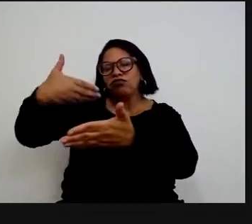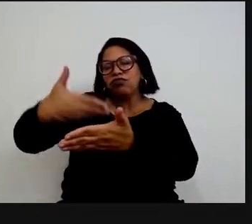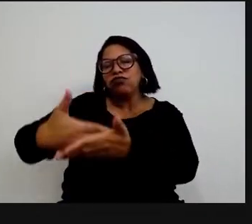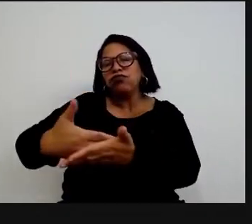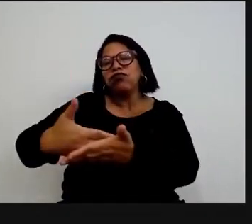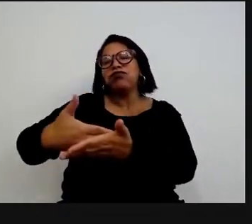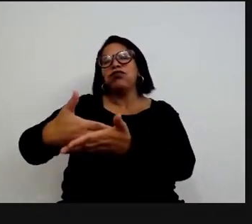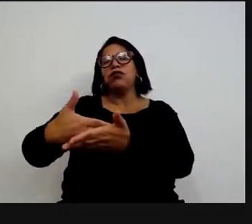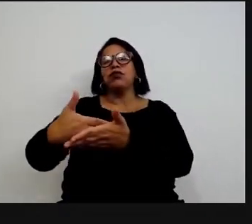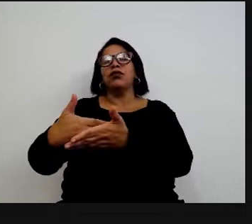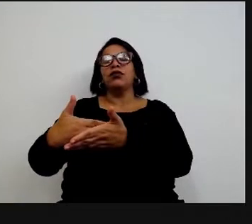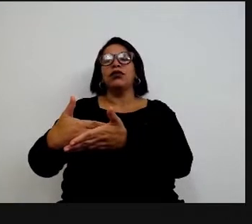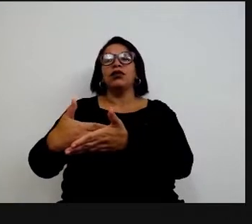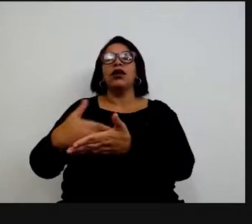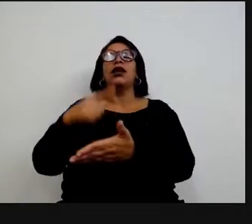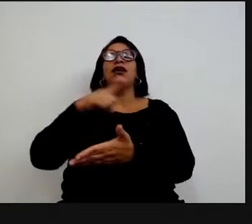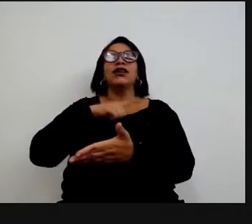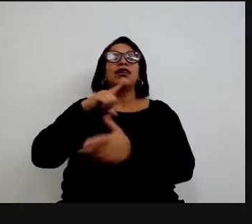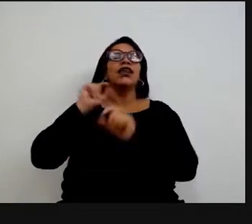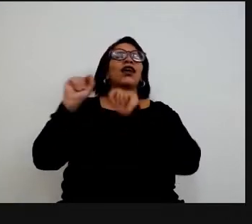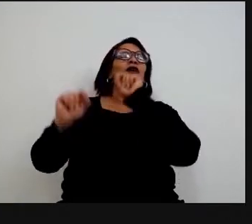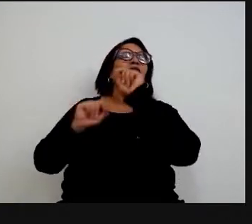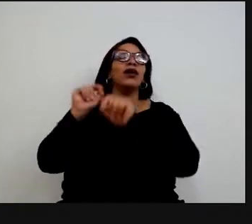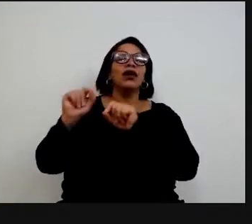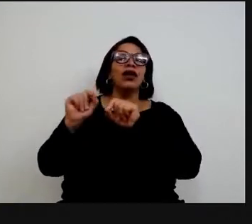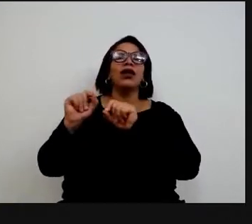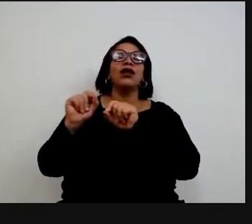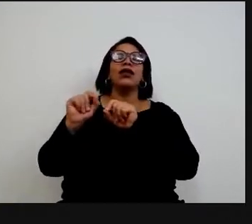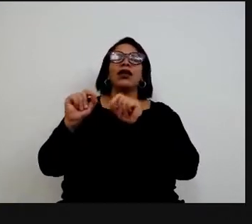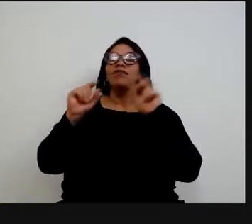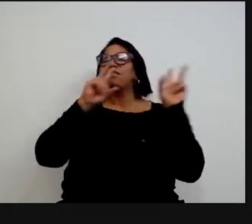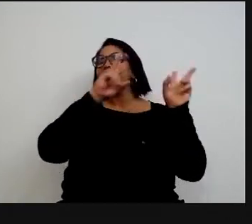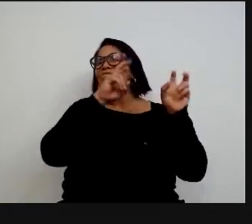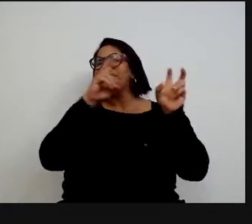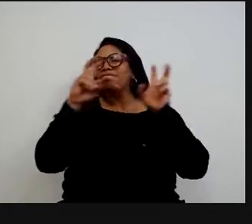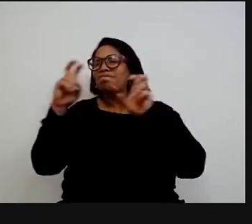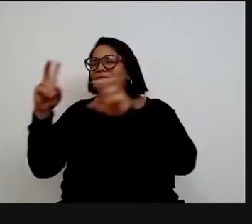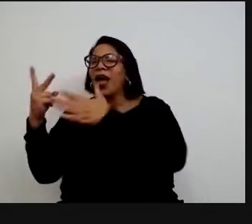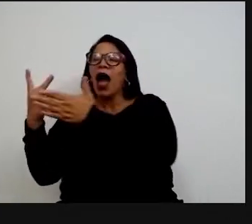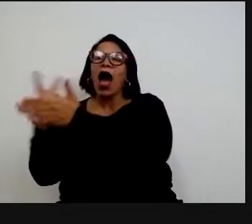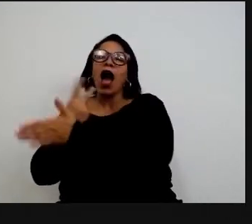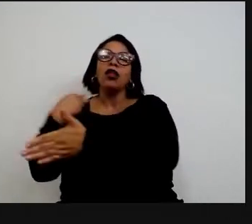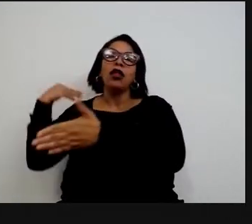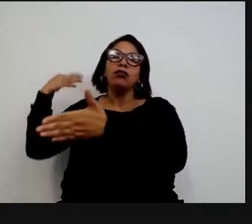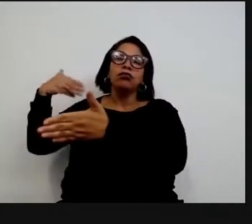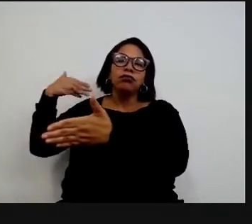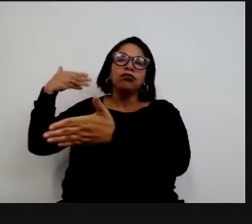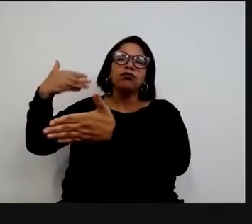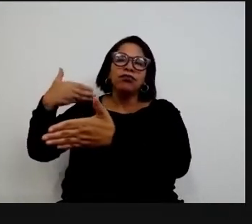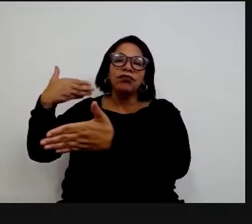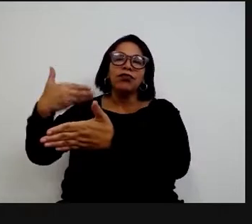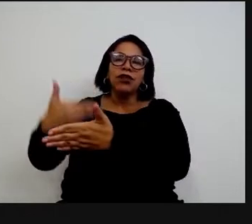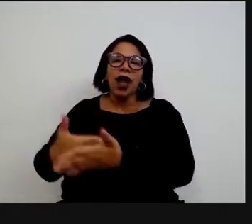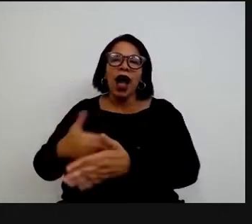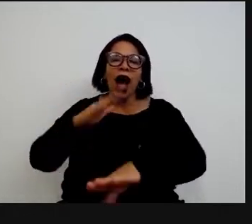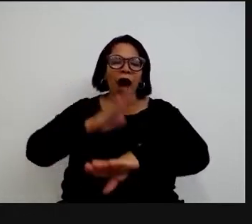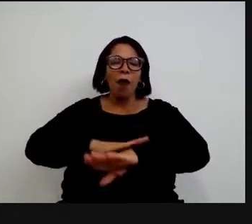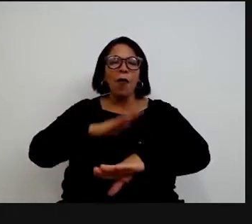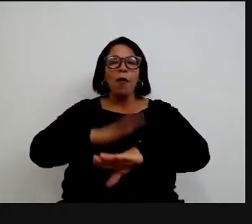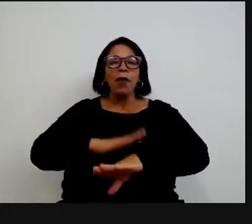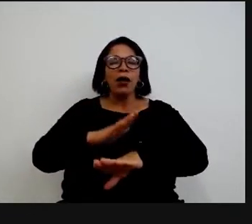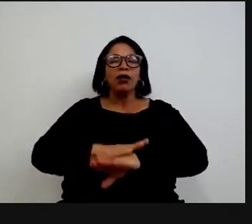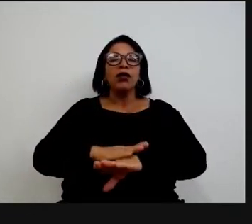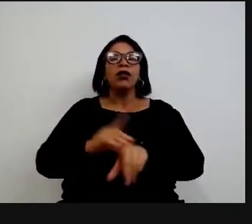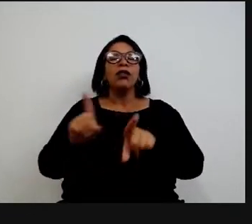história que tem muitas nuances. E eu queria, nesse momento,